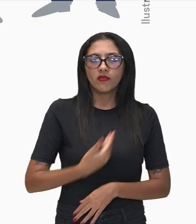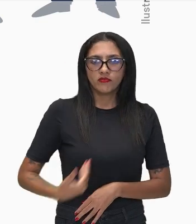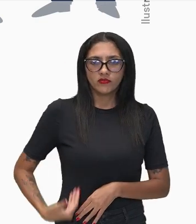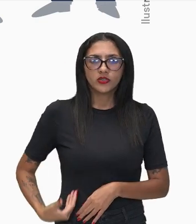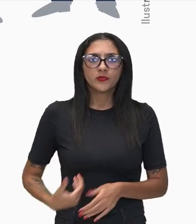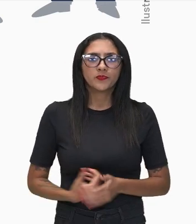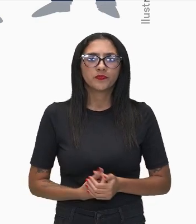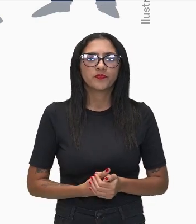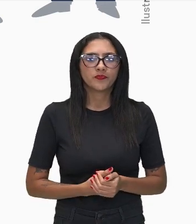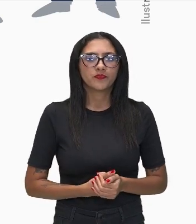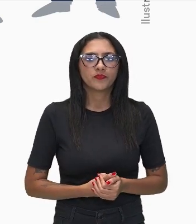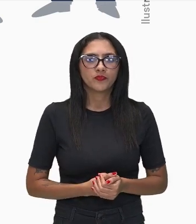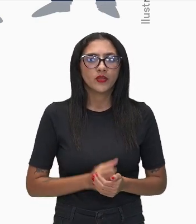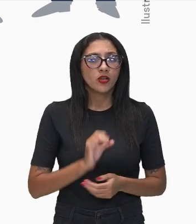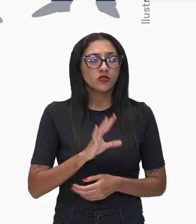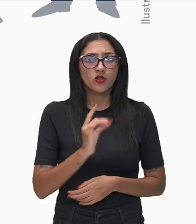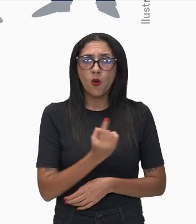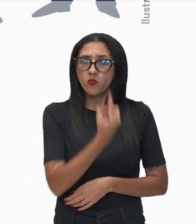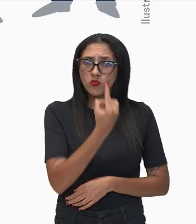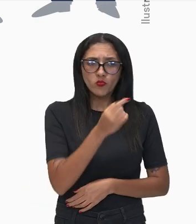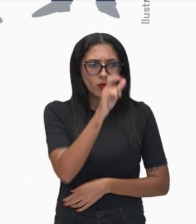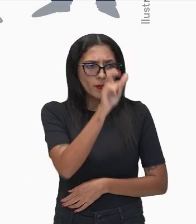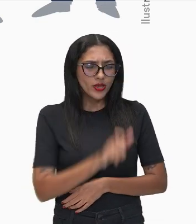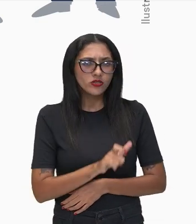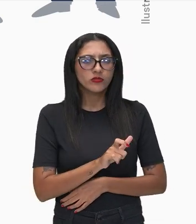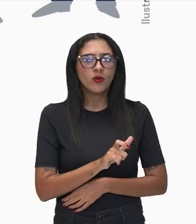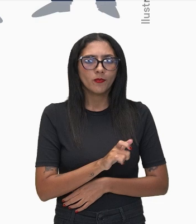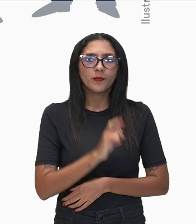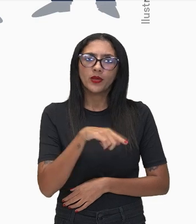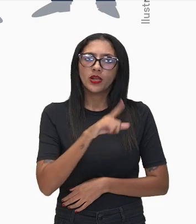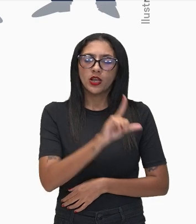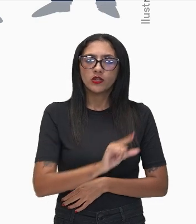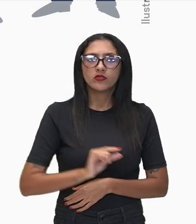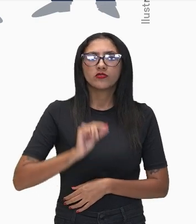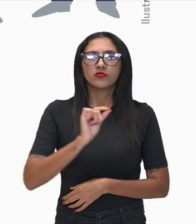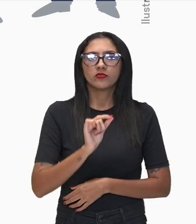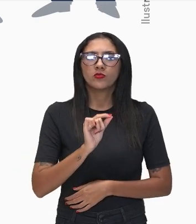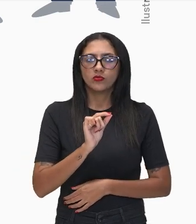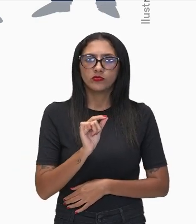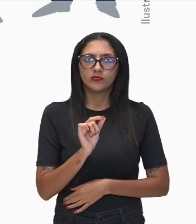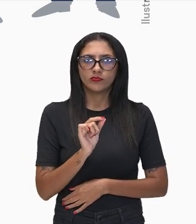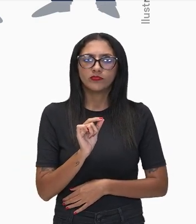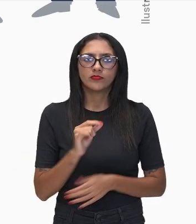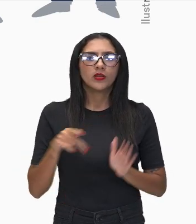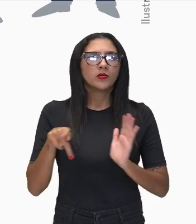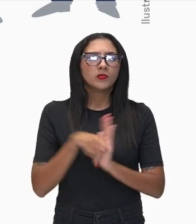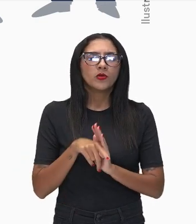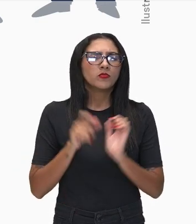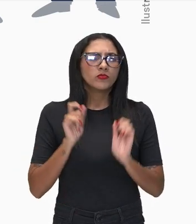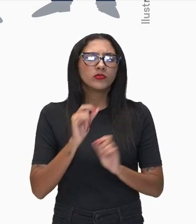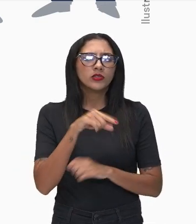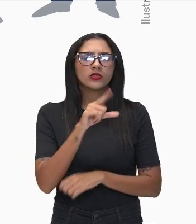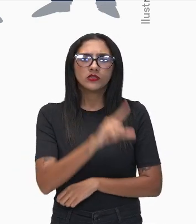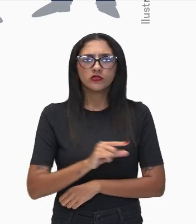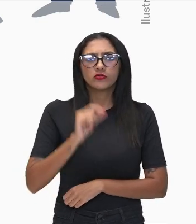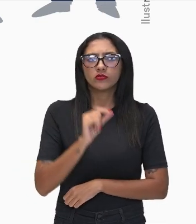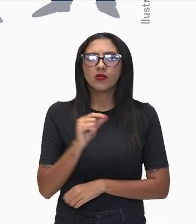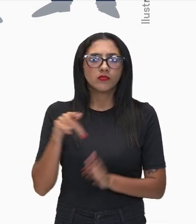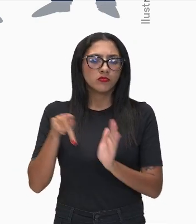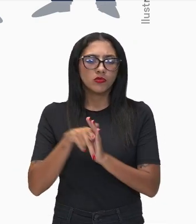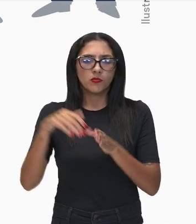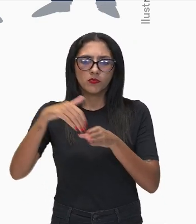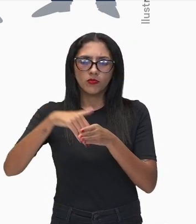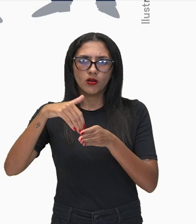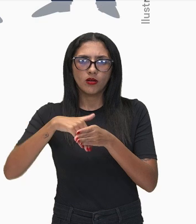concentrada, né, somente em uma pessoa, que é eleita, geralmente, através do voto popular.